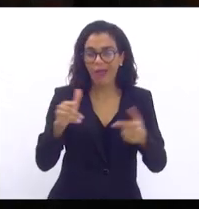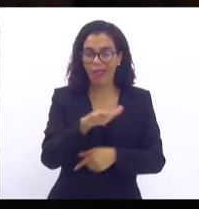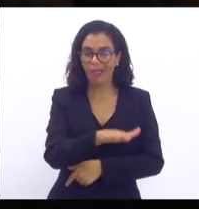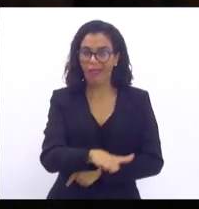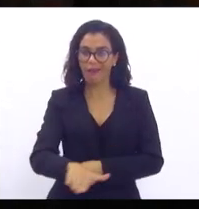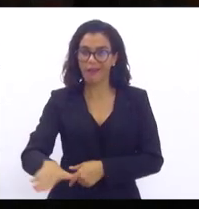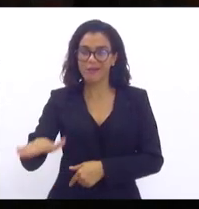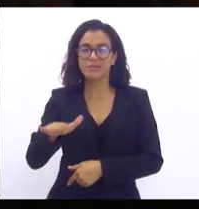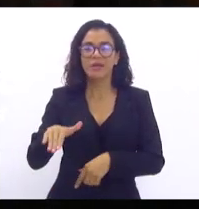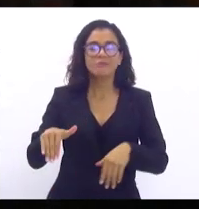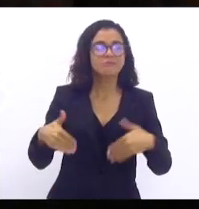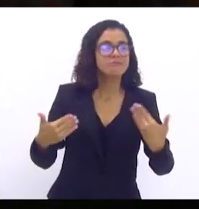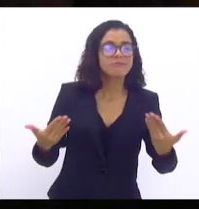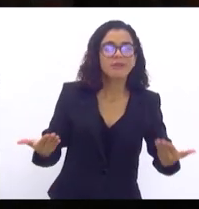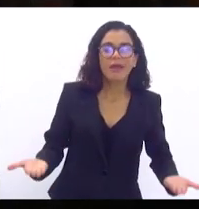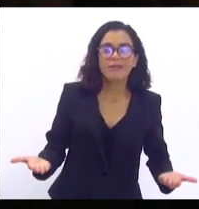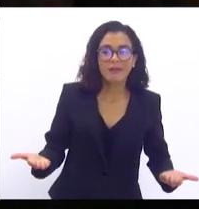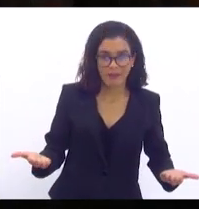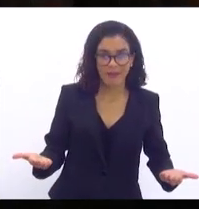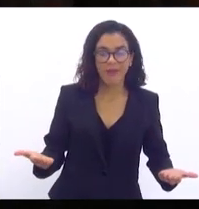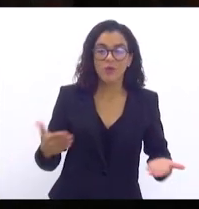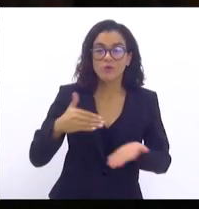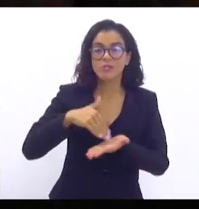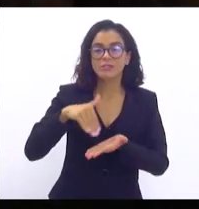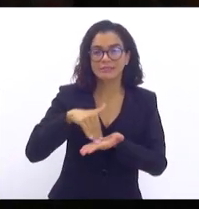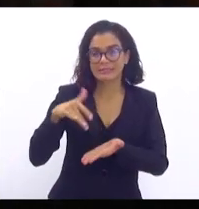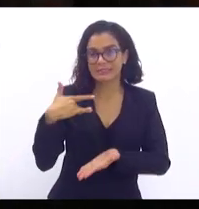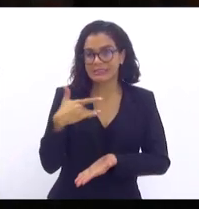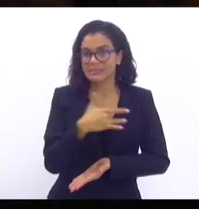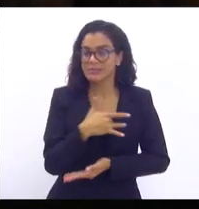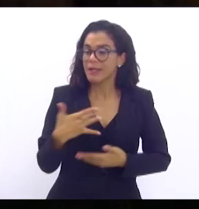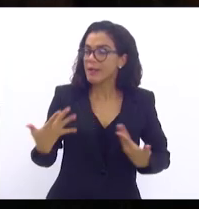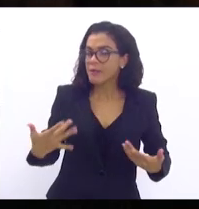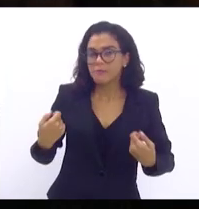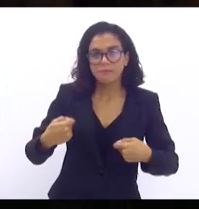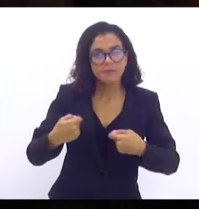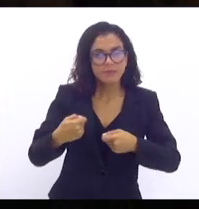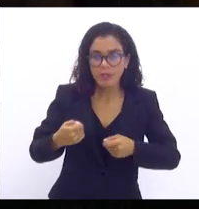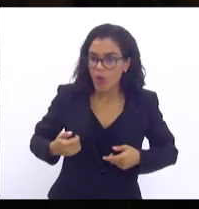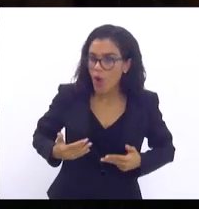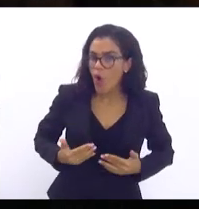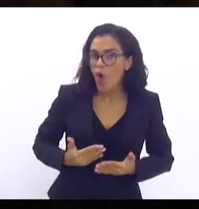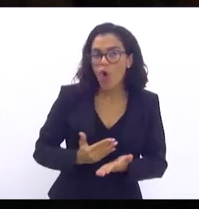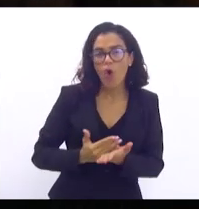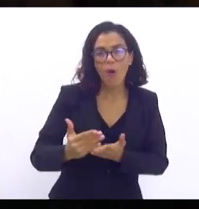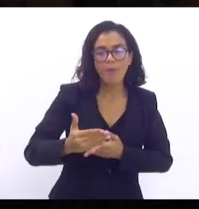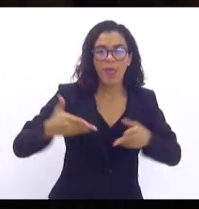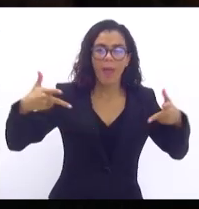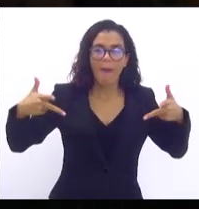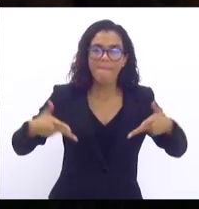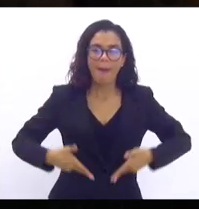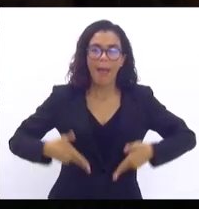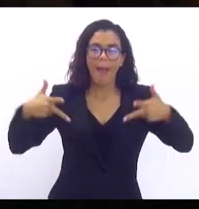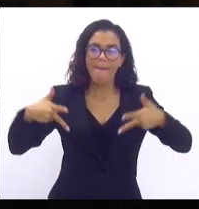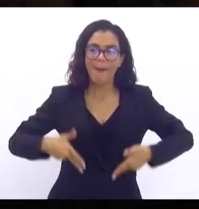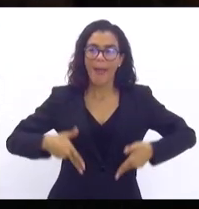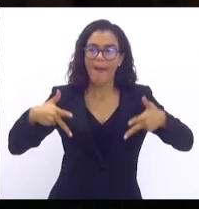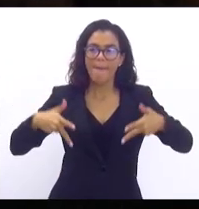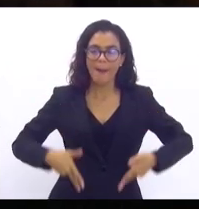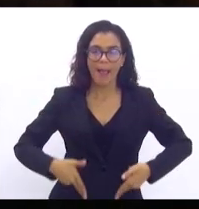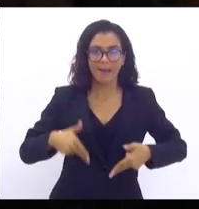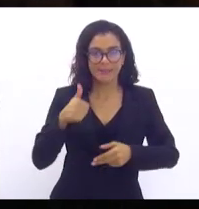criança. Cadê o Johnny, que é secretário de saúde? Tem que começar a castrar essas